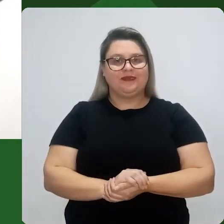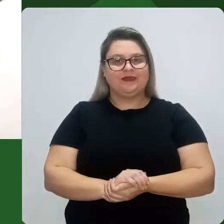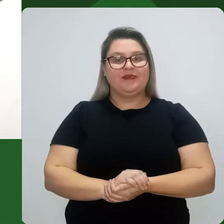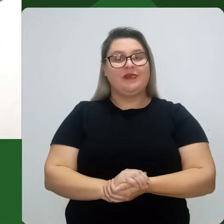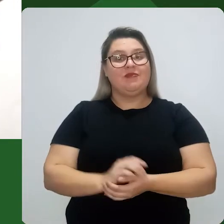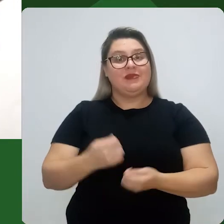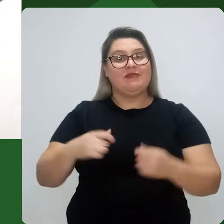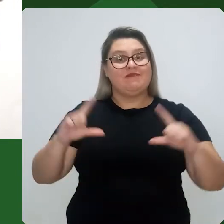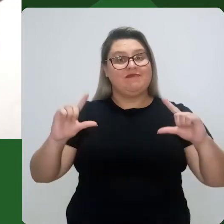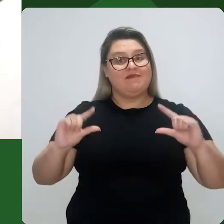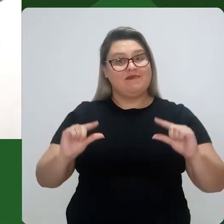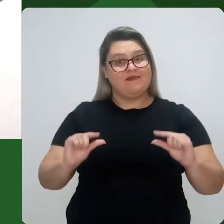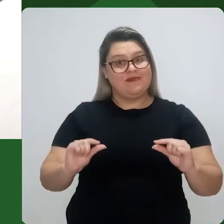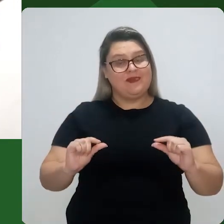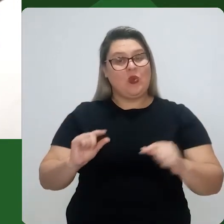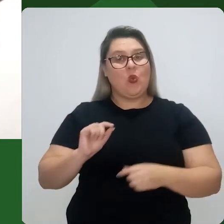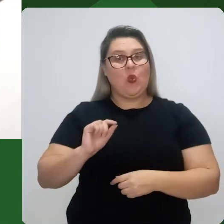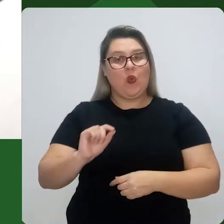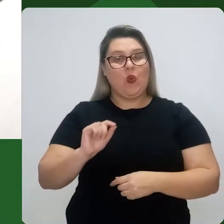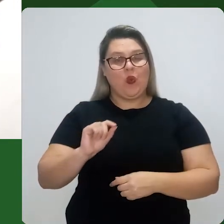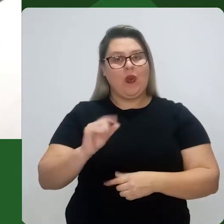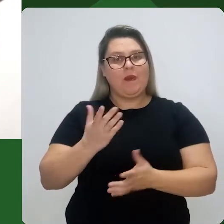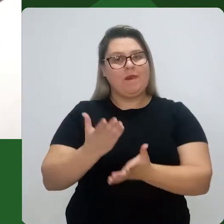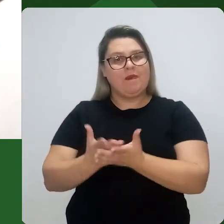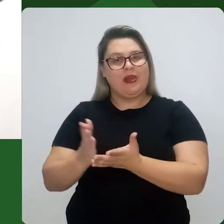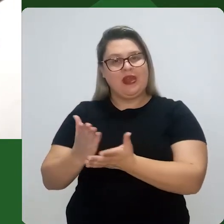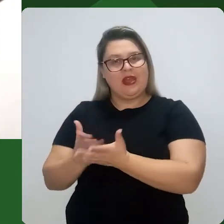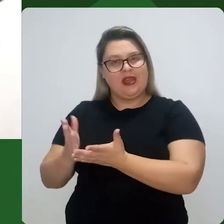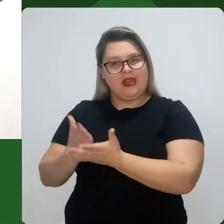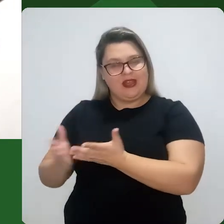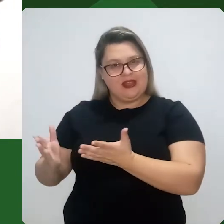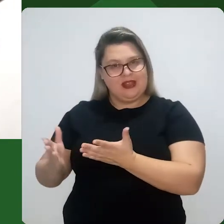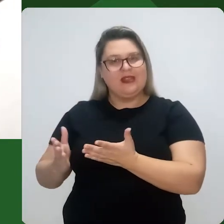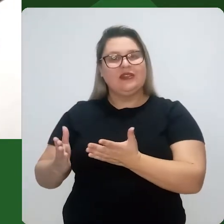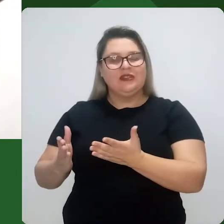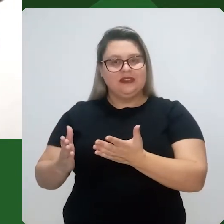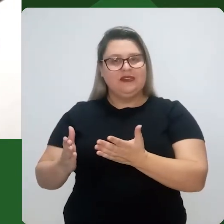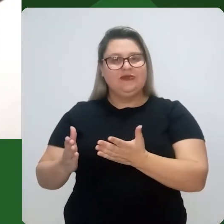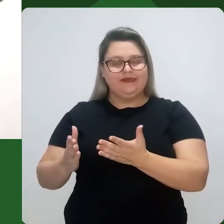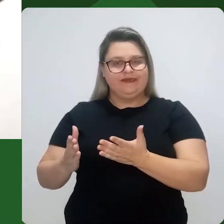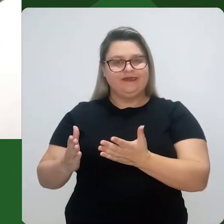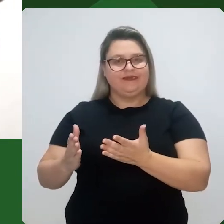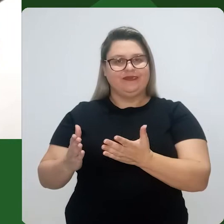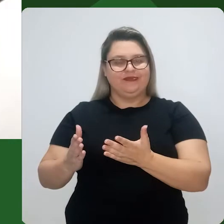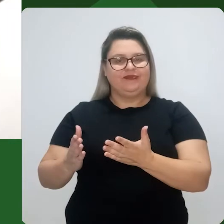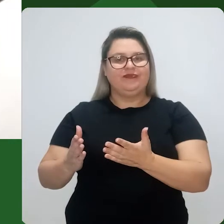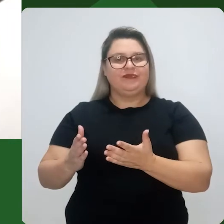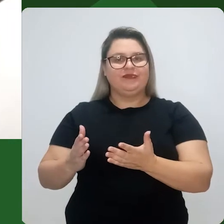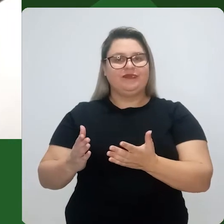para minimizar o máximo a perda da aeração